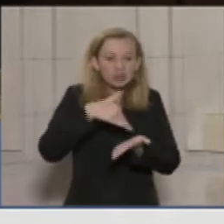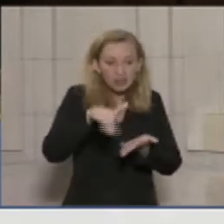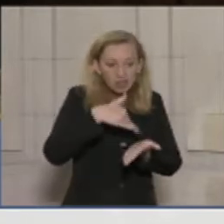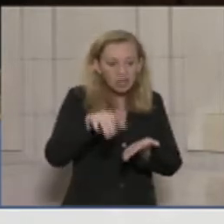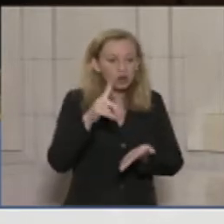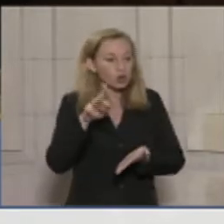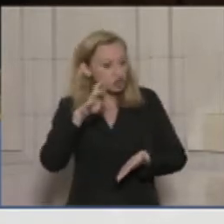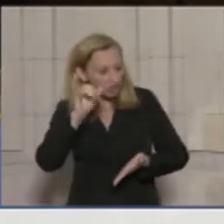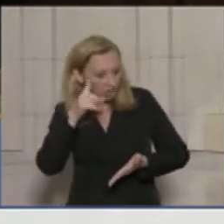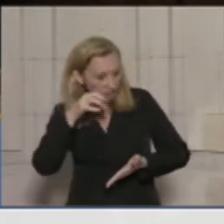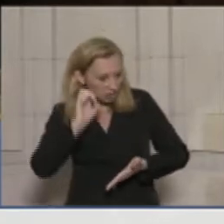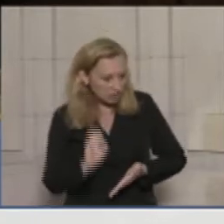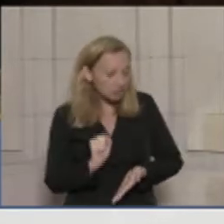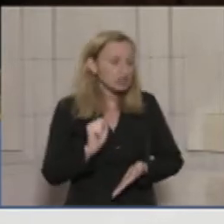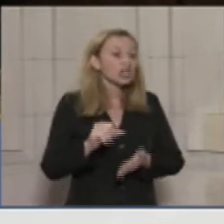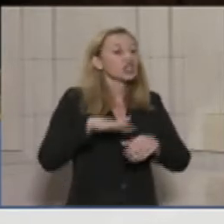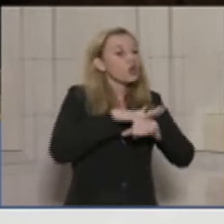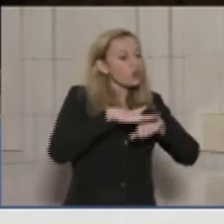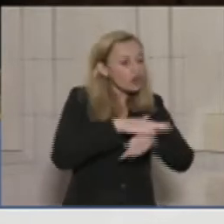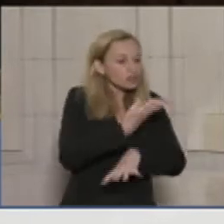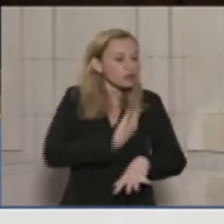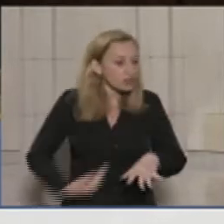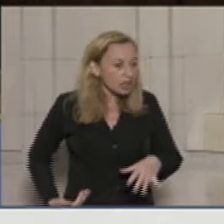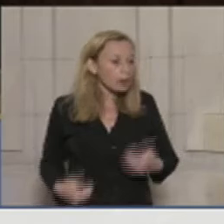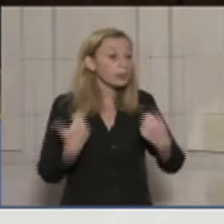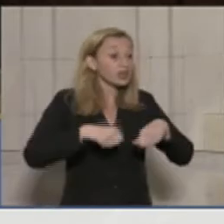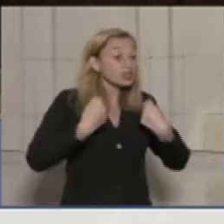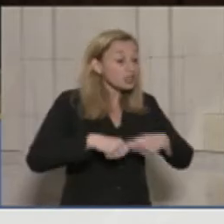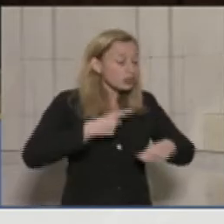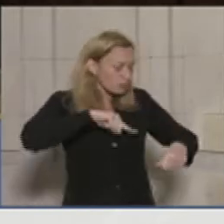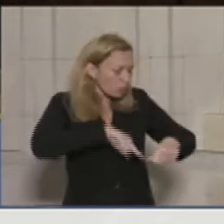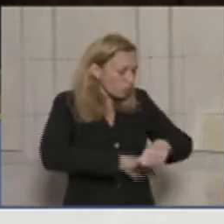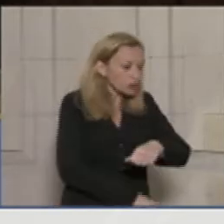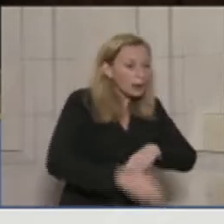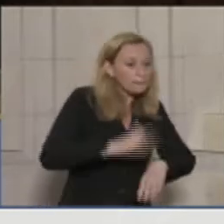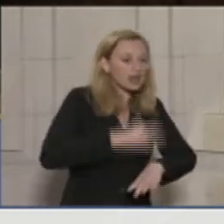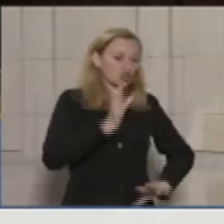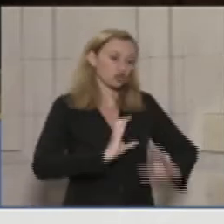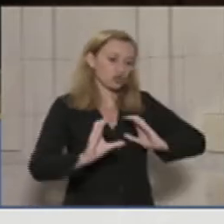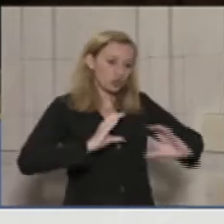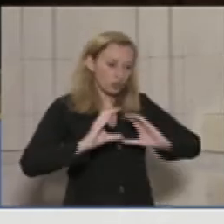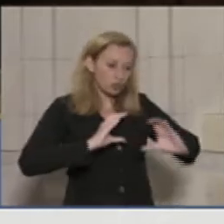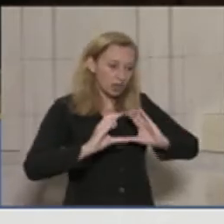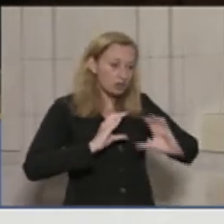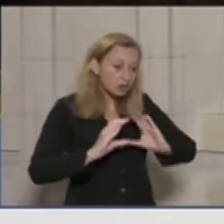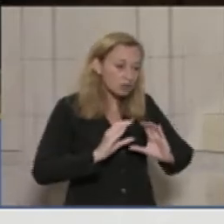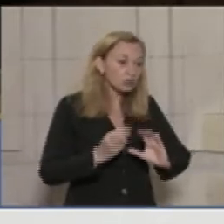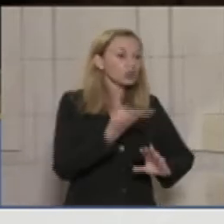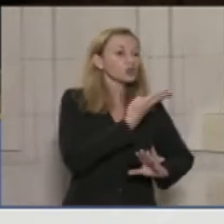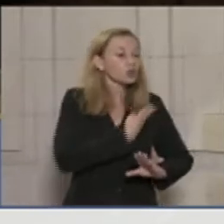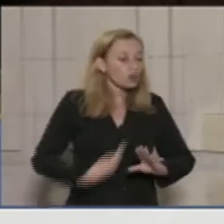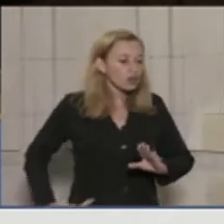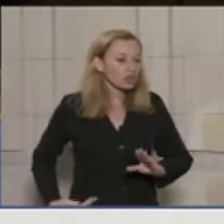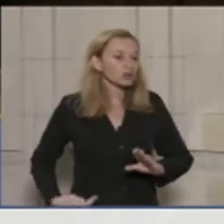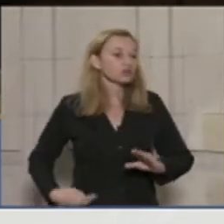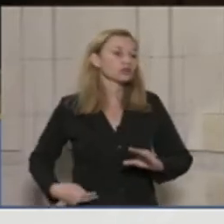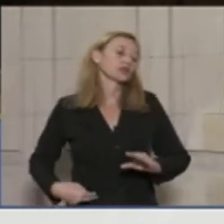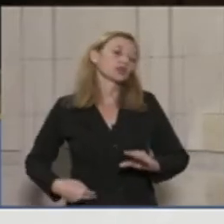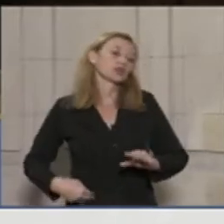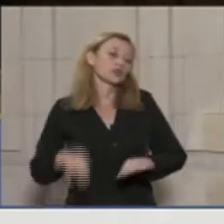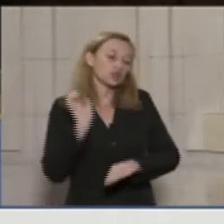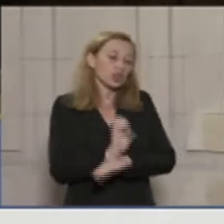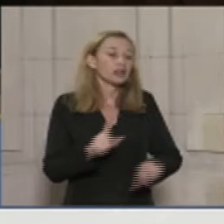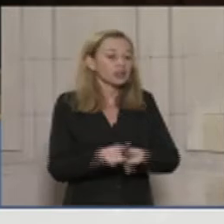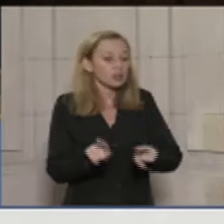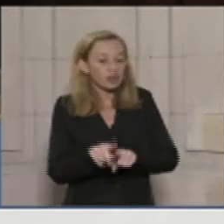governador, que faça uma ponderação, que a gente precisa de aprofundamento do diálogo entre o governo do Estado e as universidades, que